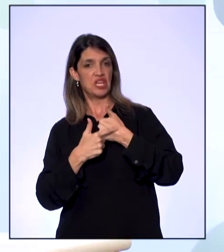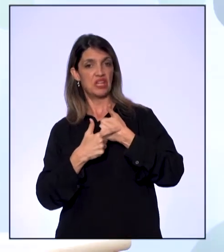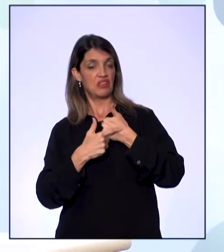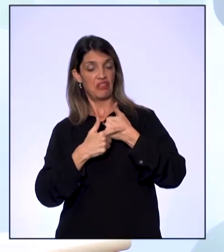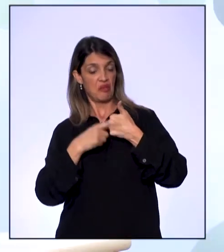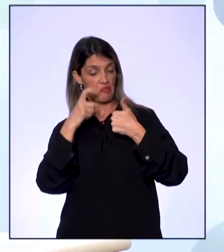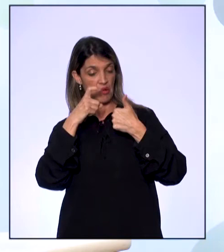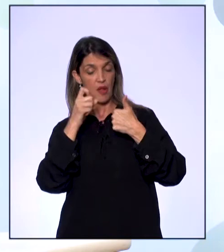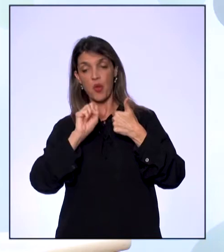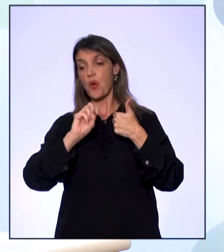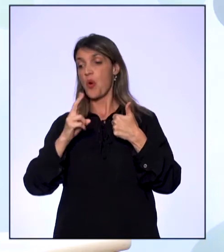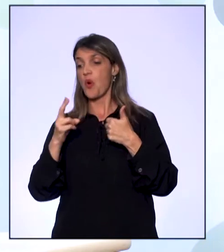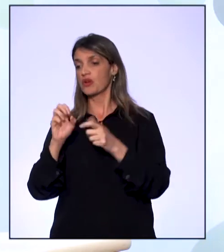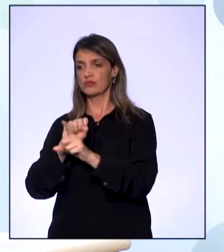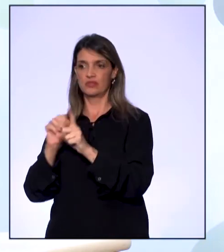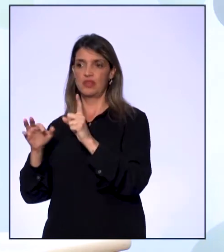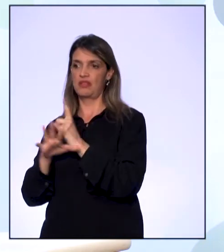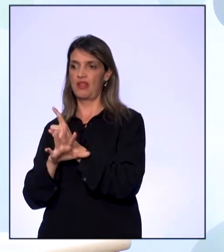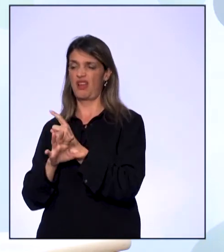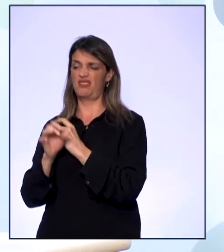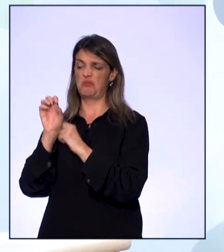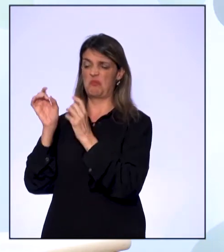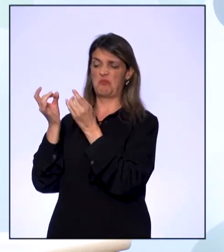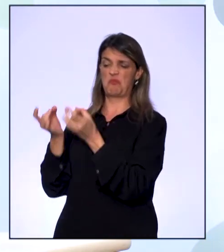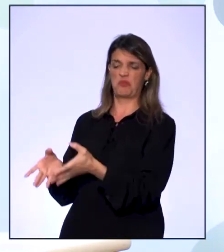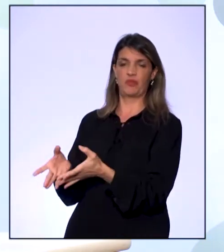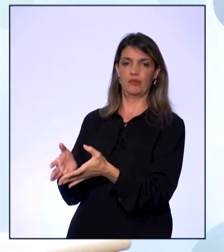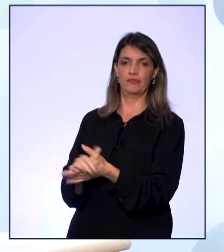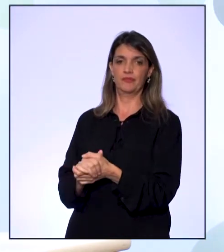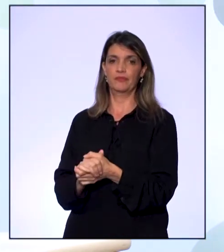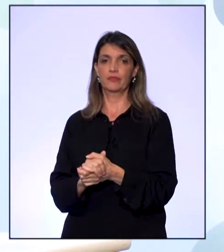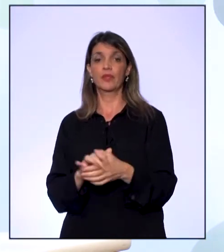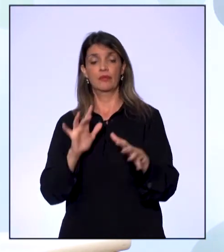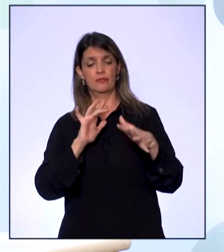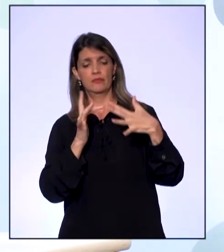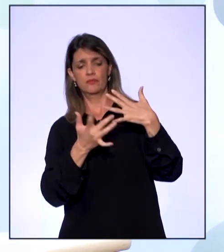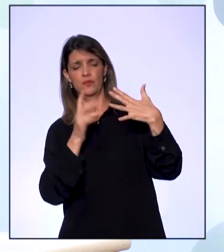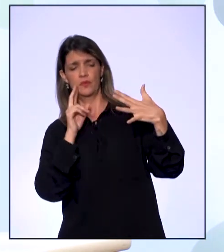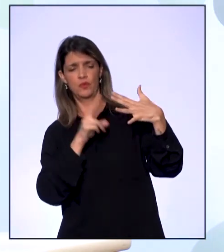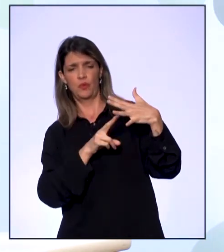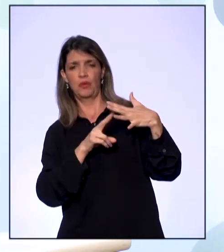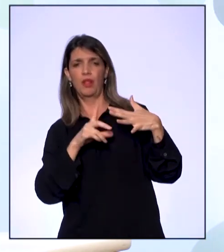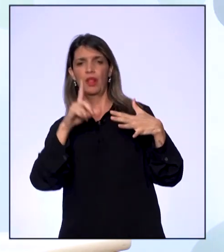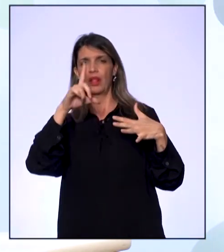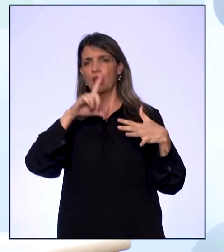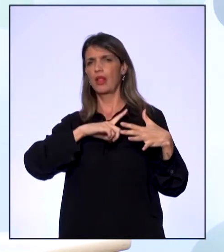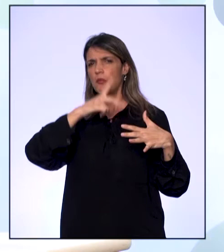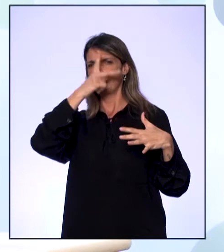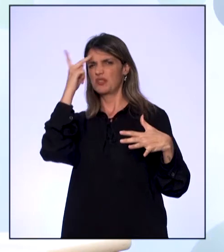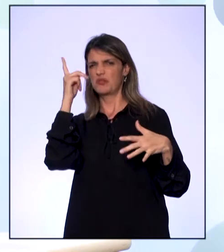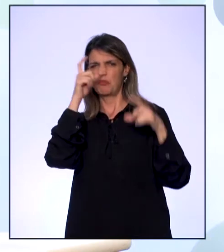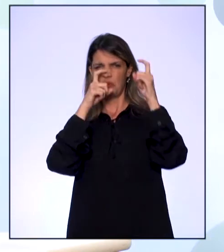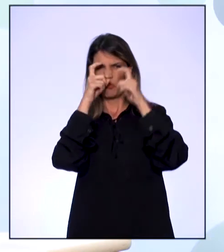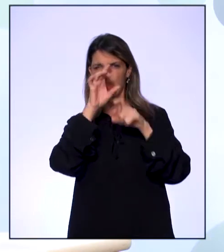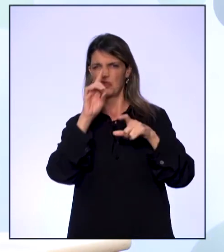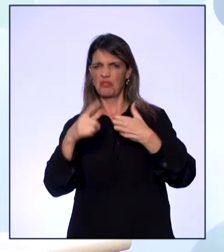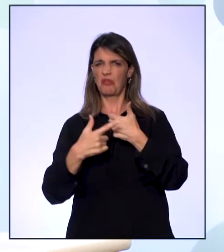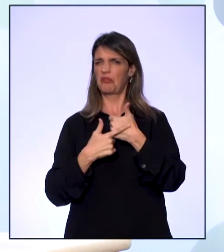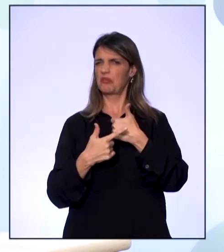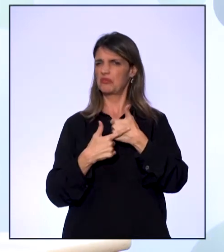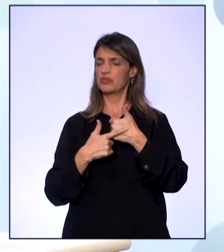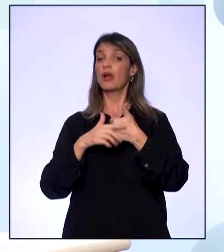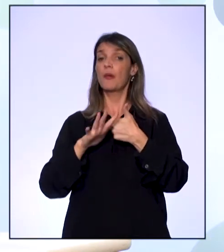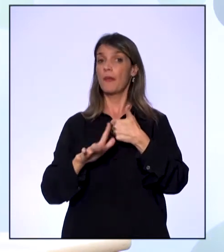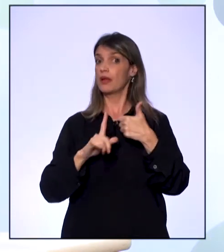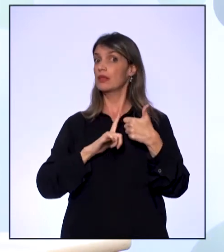vai perceber que se a gente olha para as redes sociais, tem pessoas que estão preocupadas só com a marca, em vender o produto, com as curtidas, mas a gente tem muita